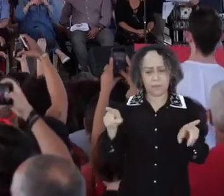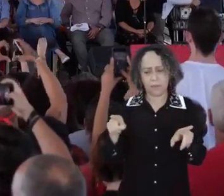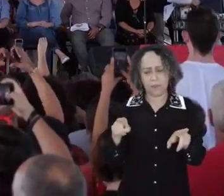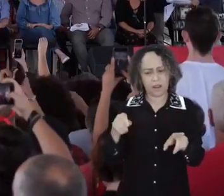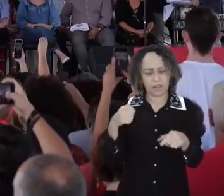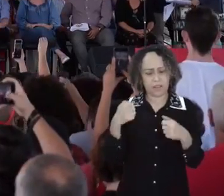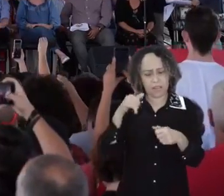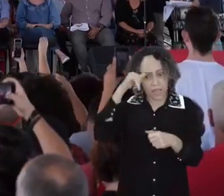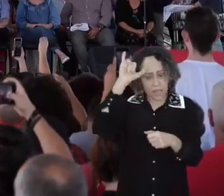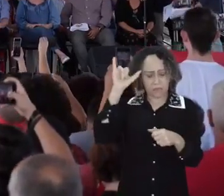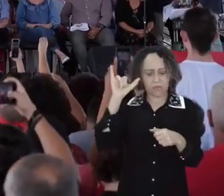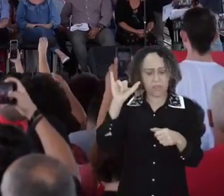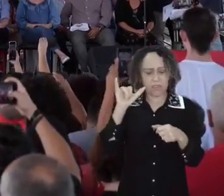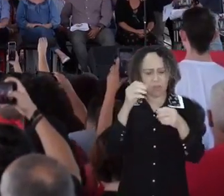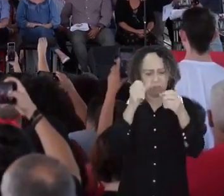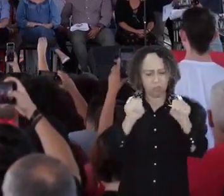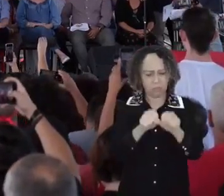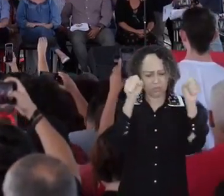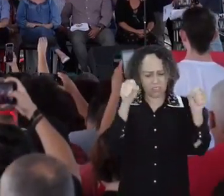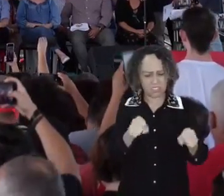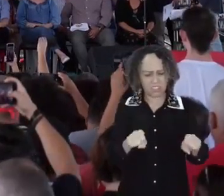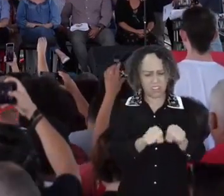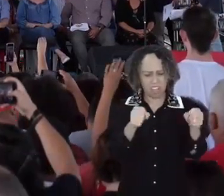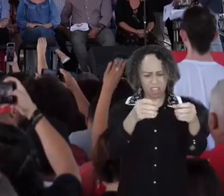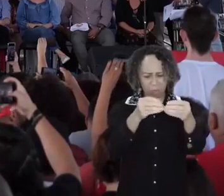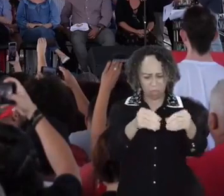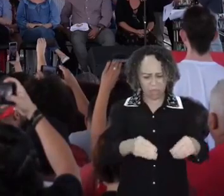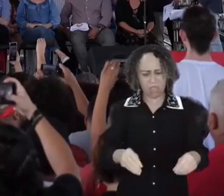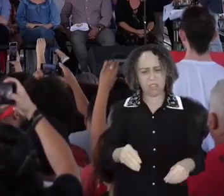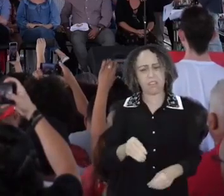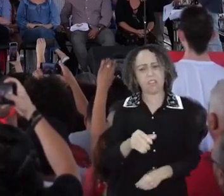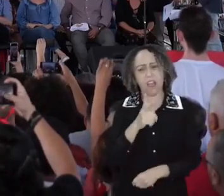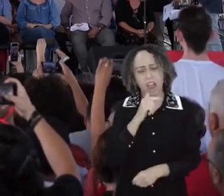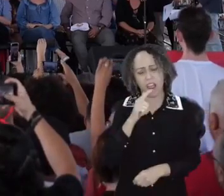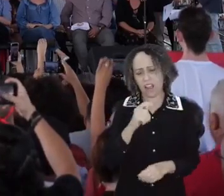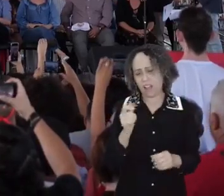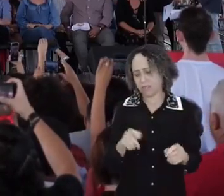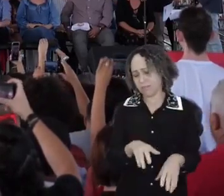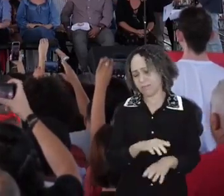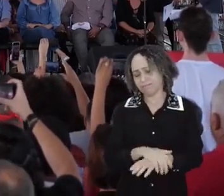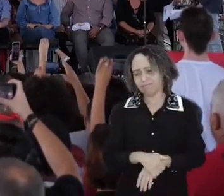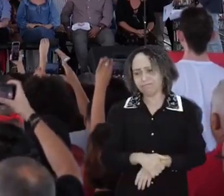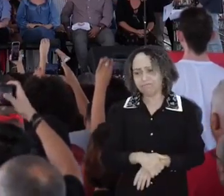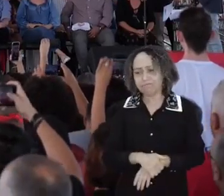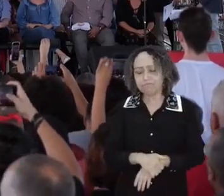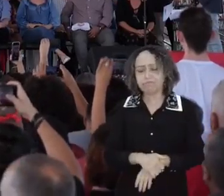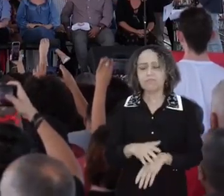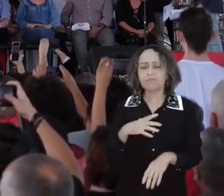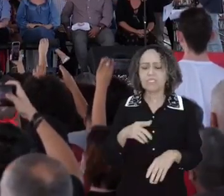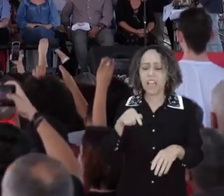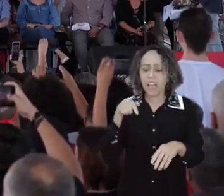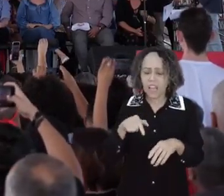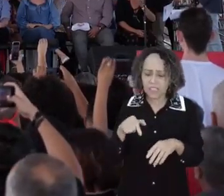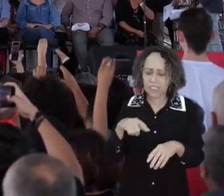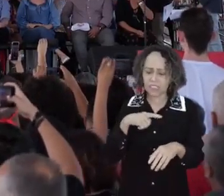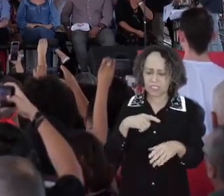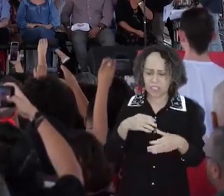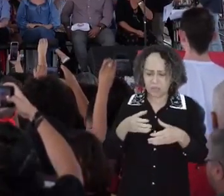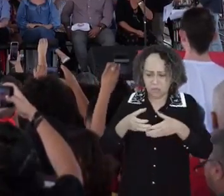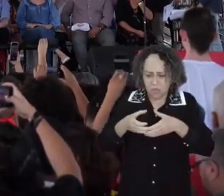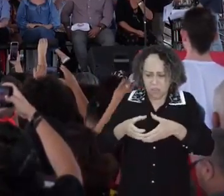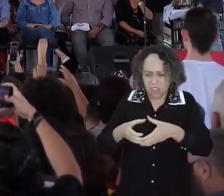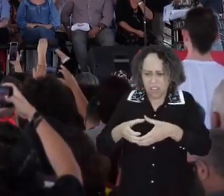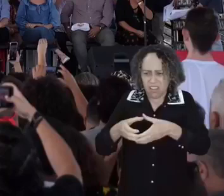sanitárias, aliás, muitos córregos, cheios de esgoto. E foi no seu governo que nós também